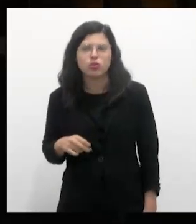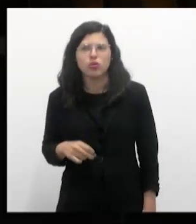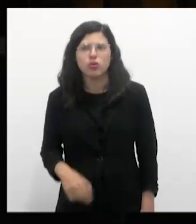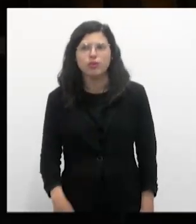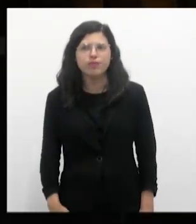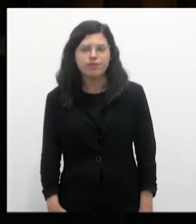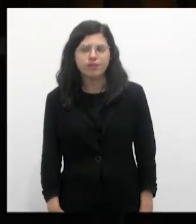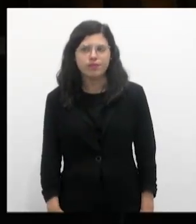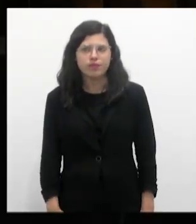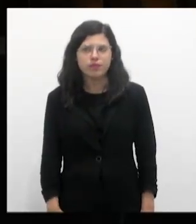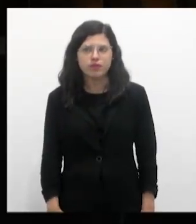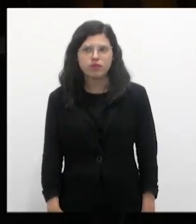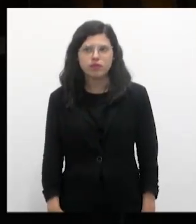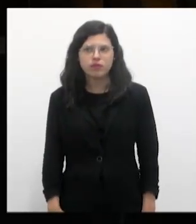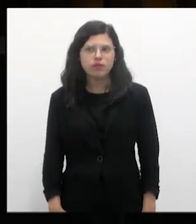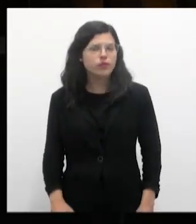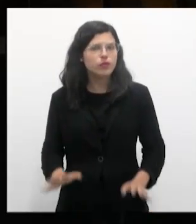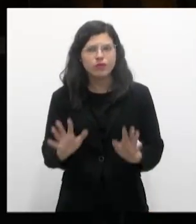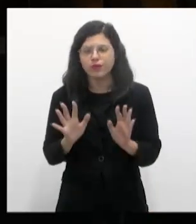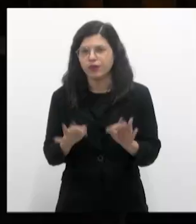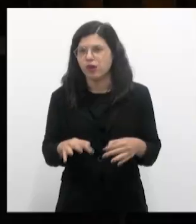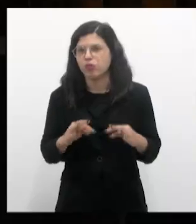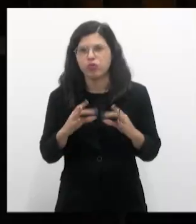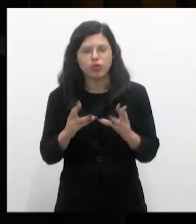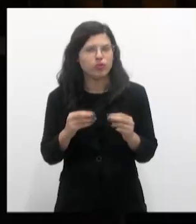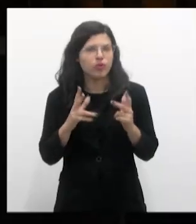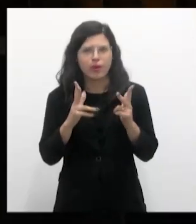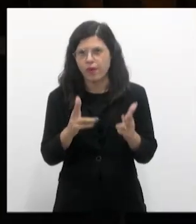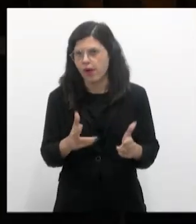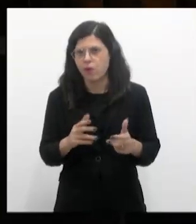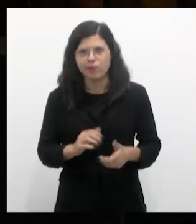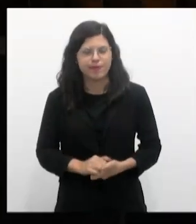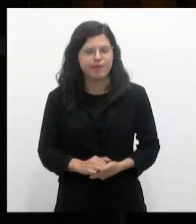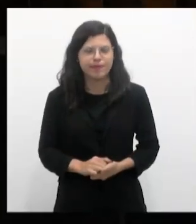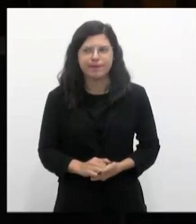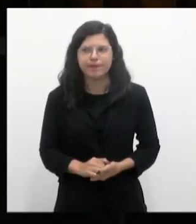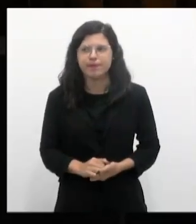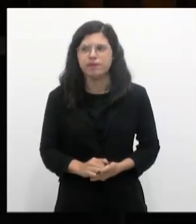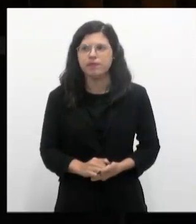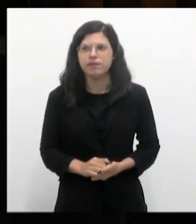do expediente todos eles são iguais. Fui surpreendido com